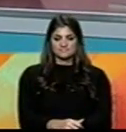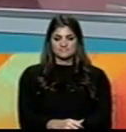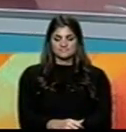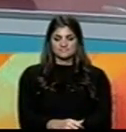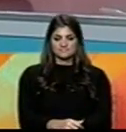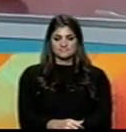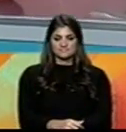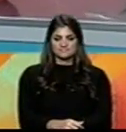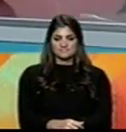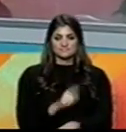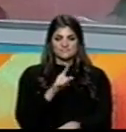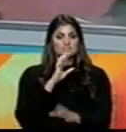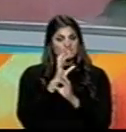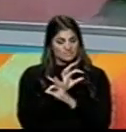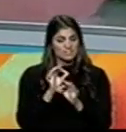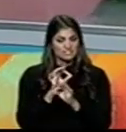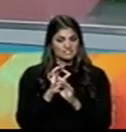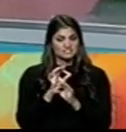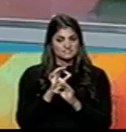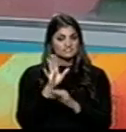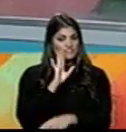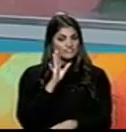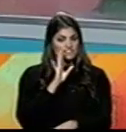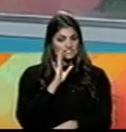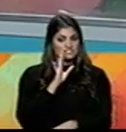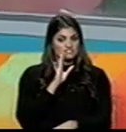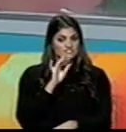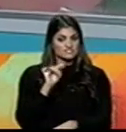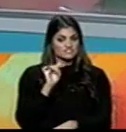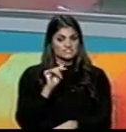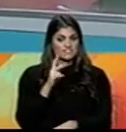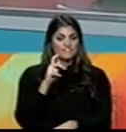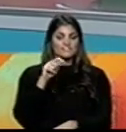aqui um... Olha para esta maravilha! Já viste? Com 2 ventrílocos e tudo.